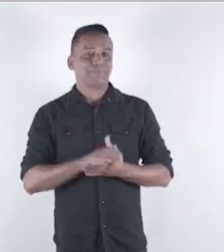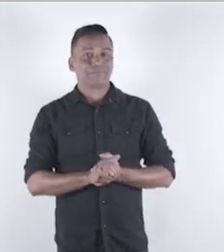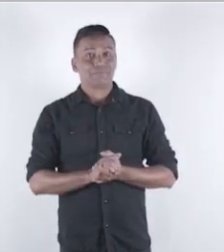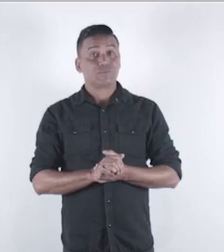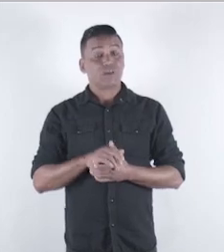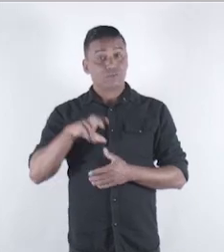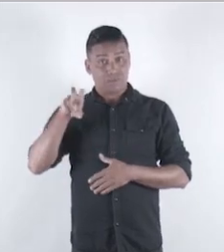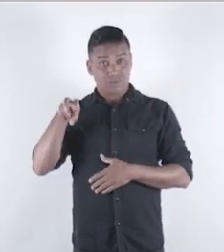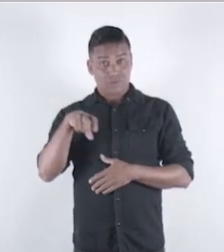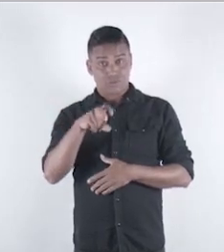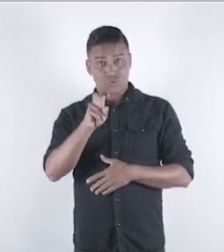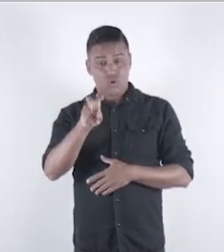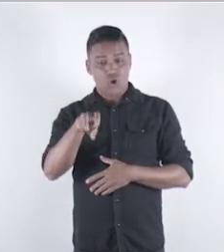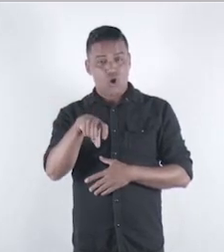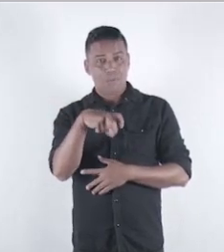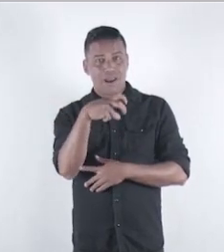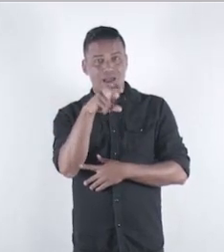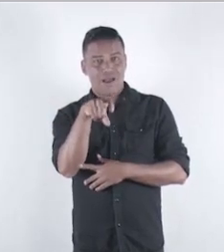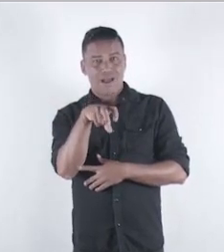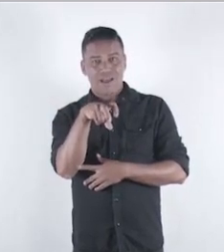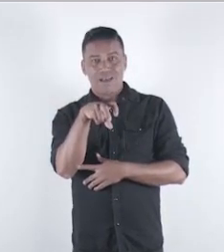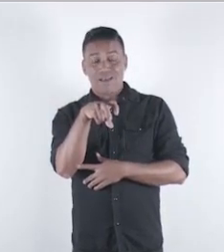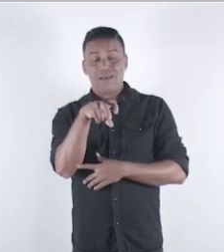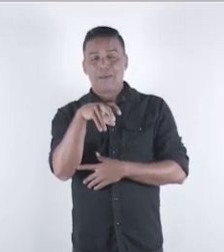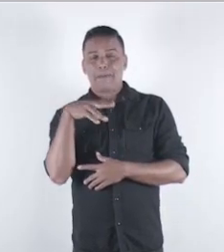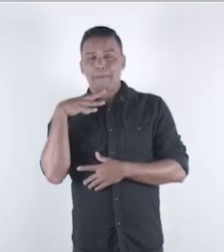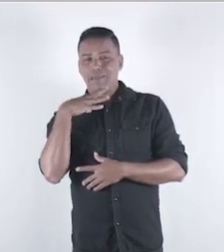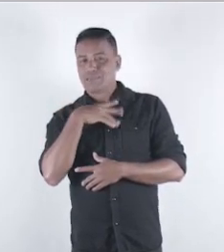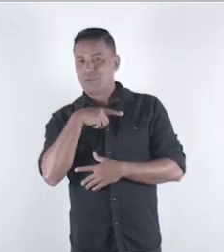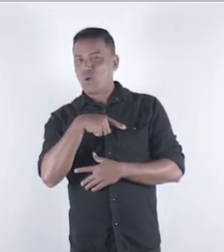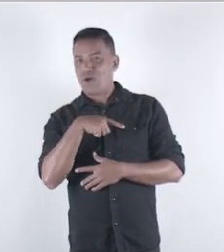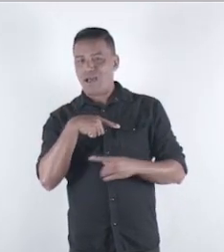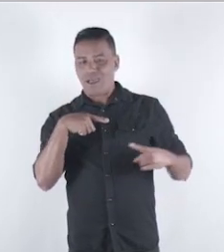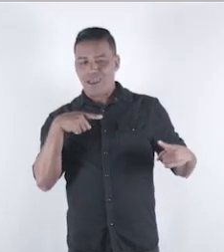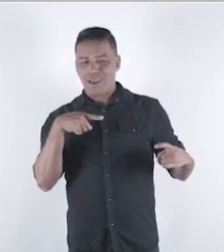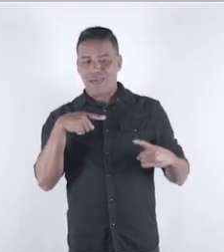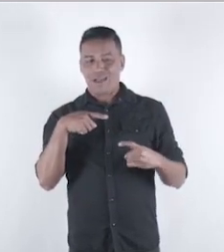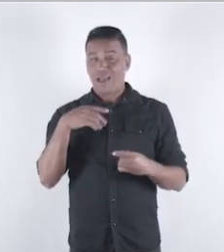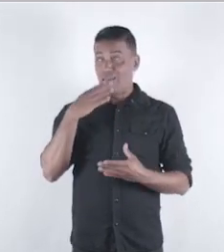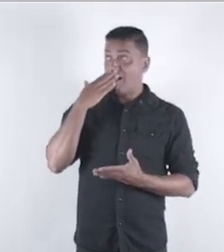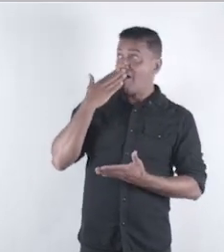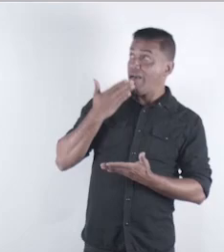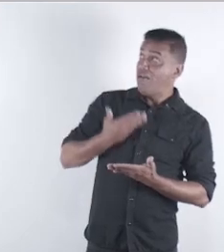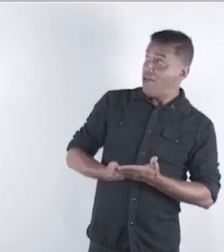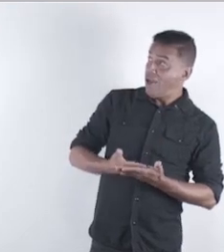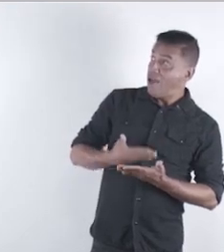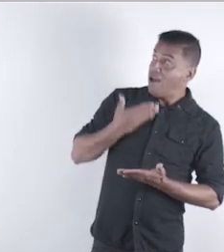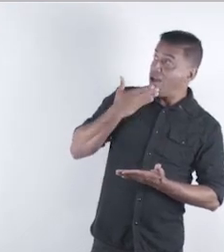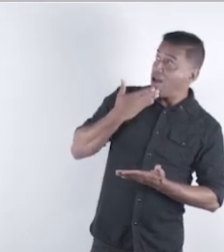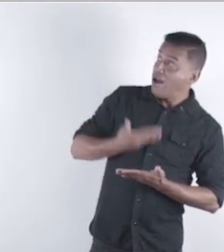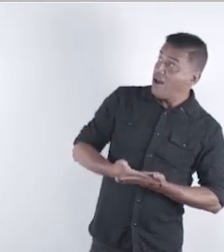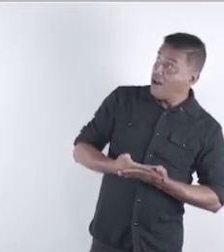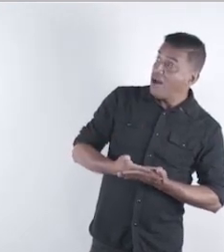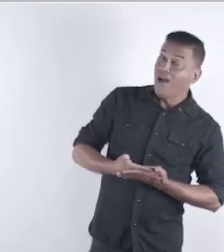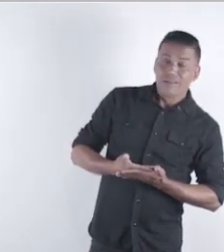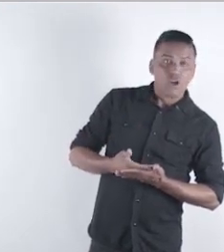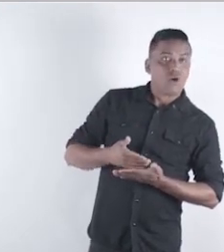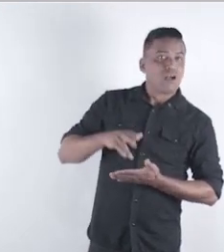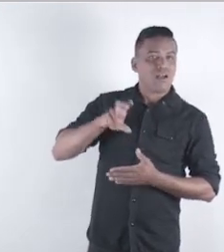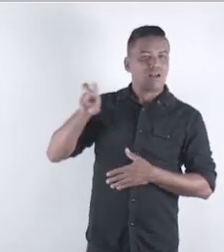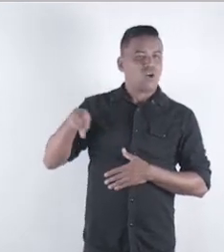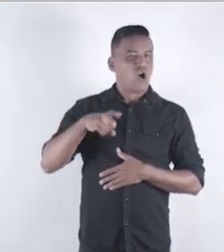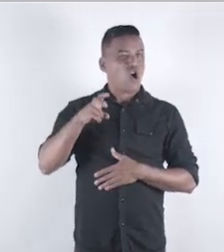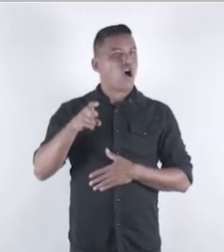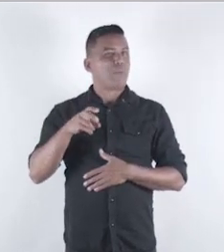Então a cobra, percebendo que a lagarta era uma admiradora dela, ela faz uso daquela personalidade sedutora que ela tem